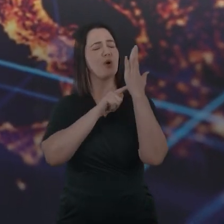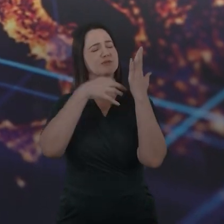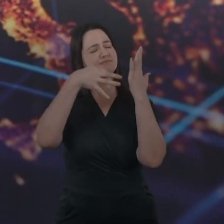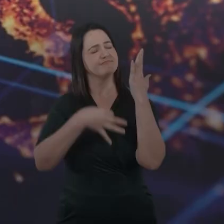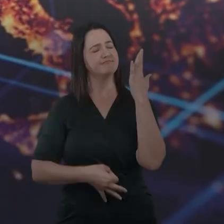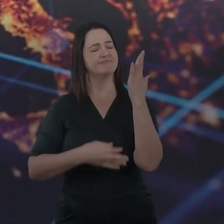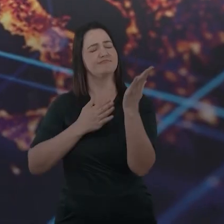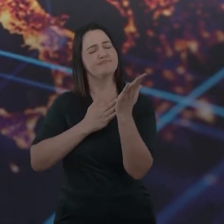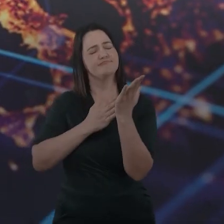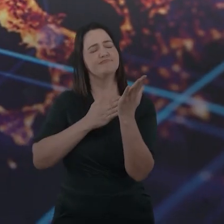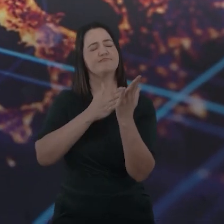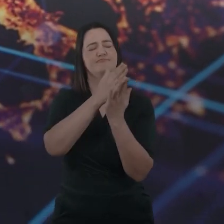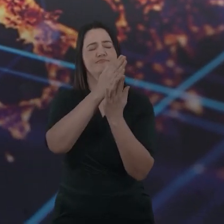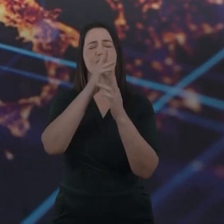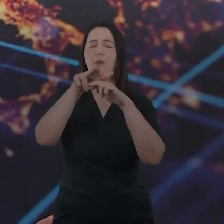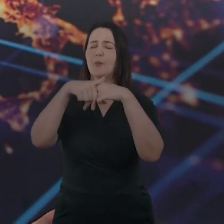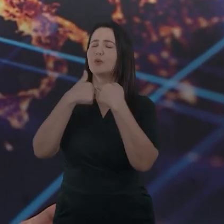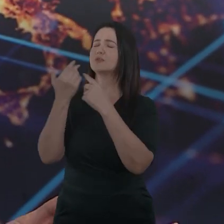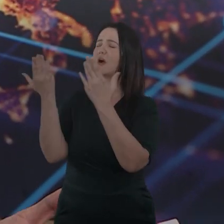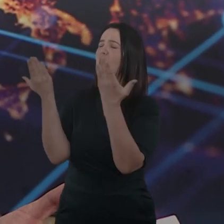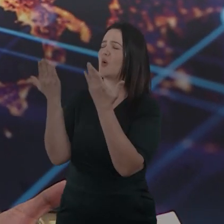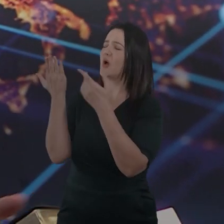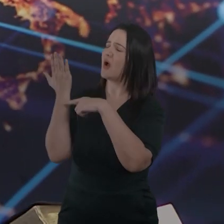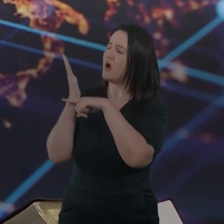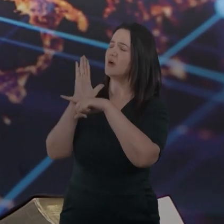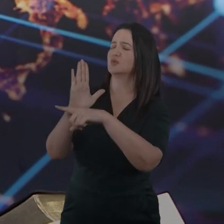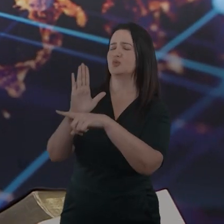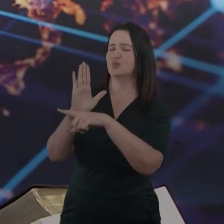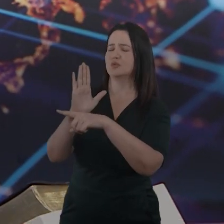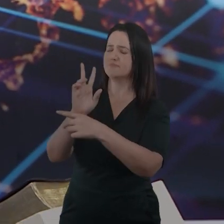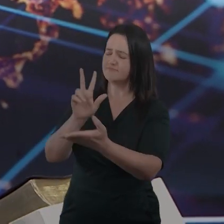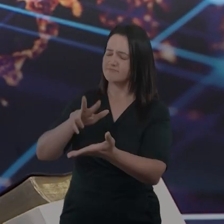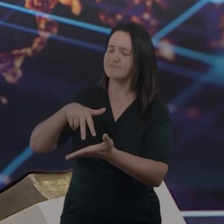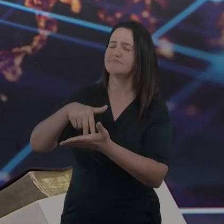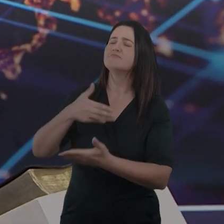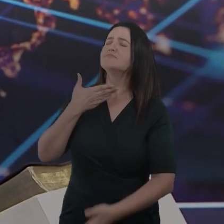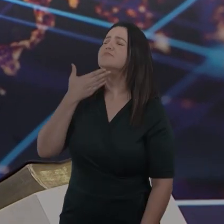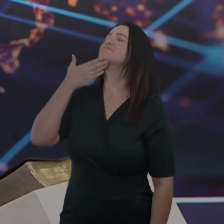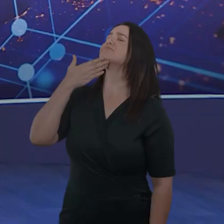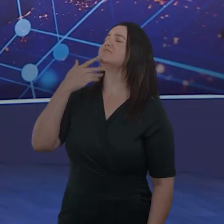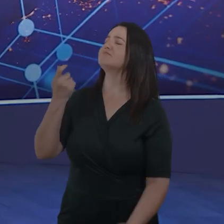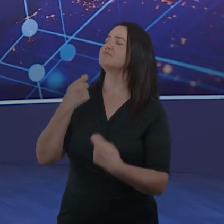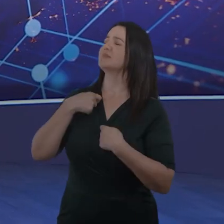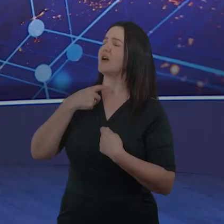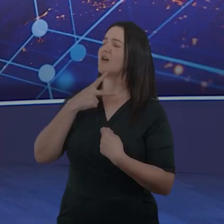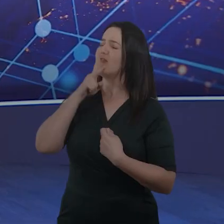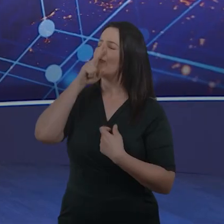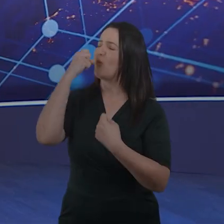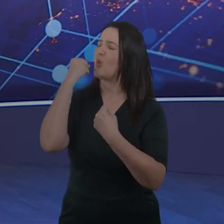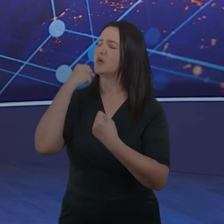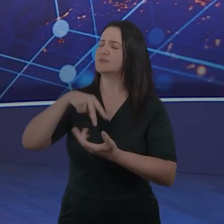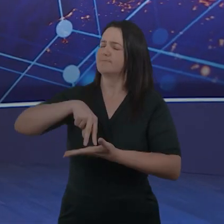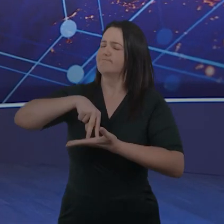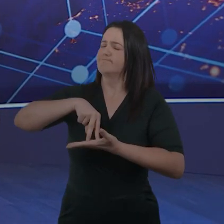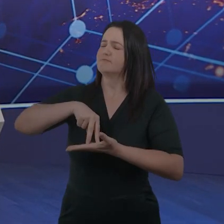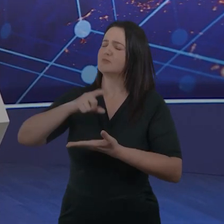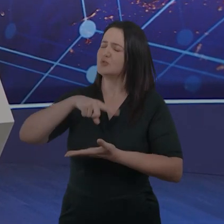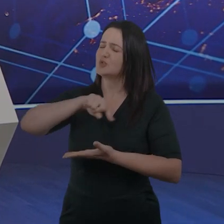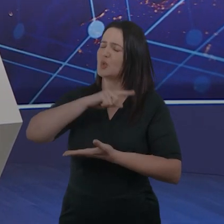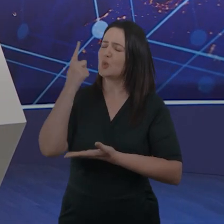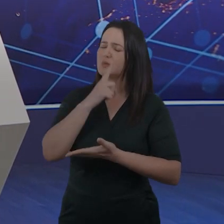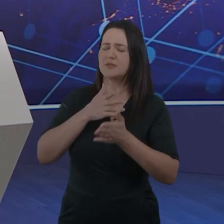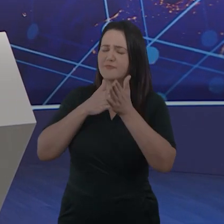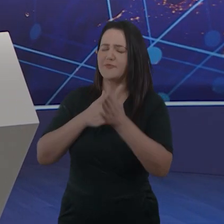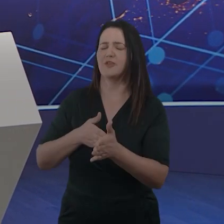exatamente o rumo que devemos seguir. Por isso, Pai, alcança-nos nesse momento, levanta o nosso rosto e nos dá forças para andarmos